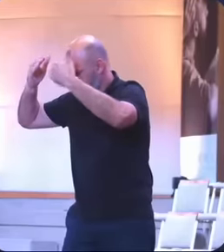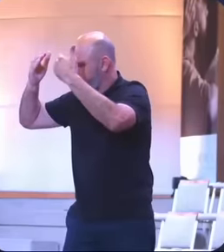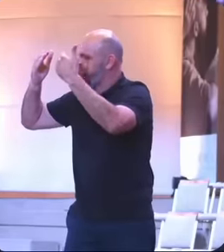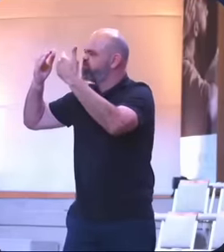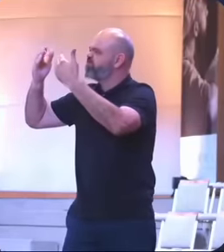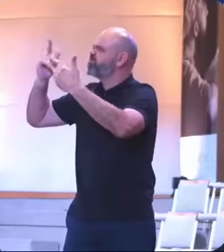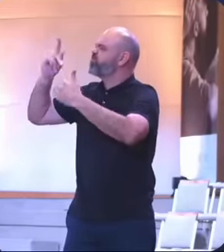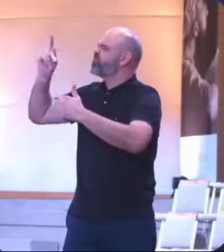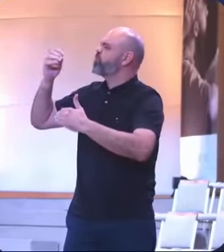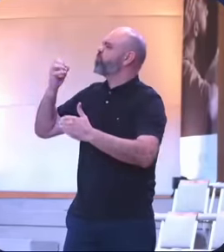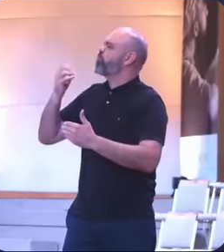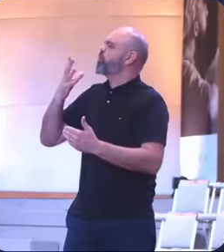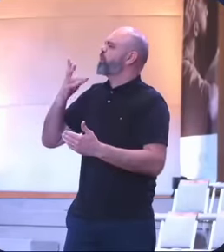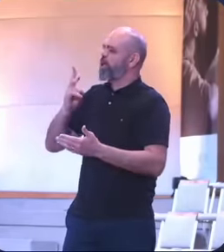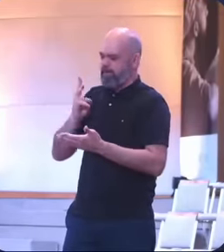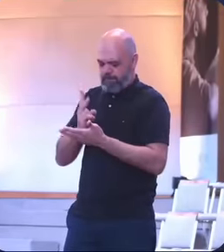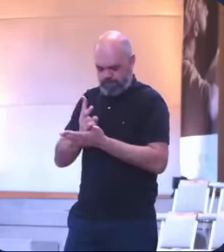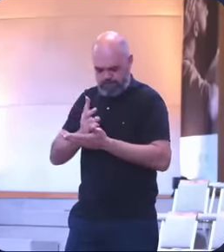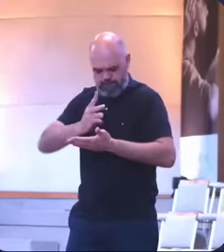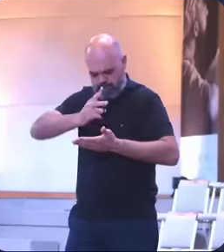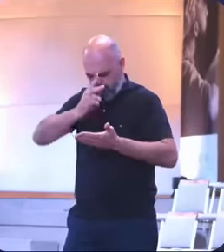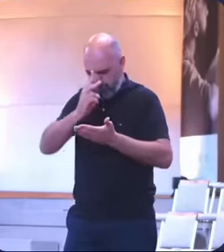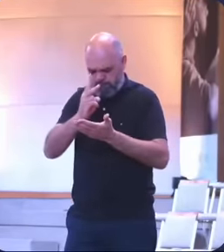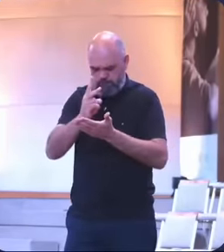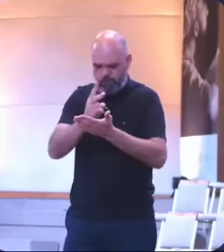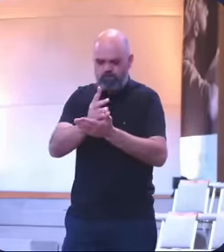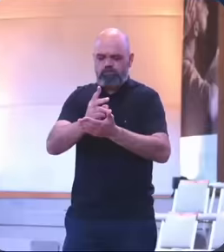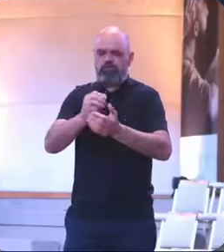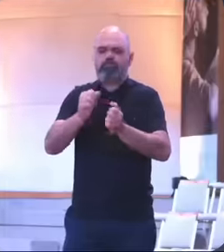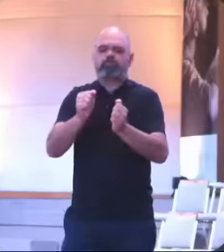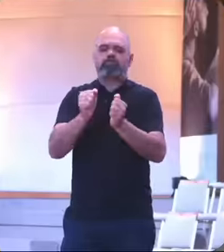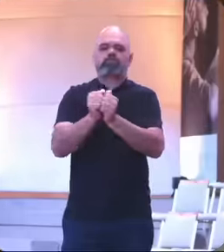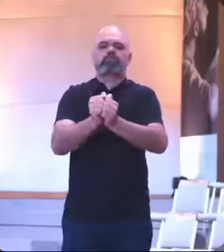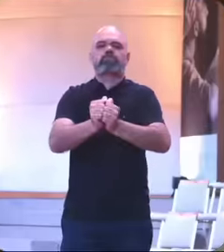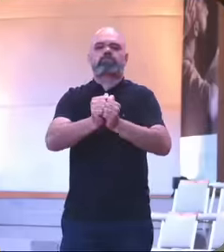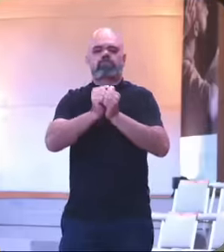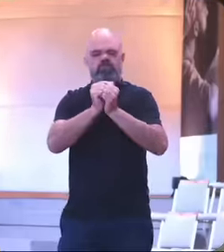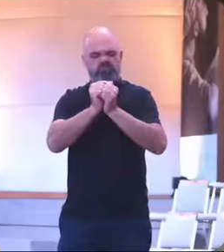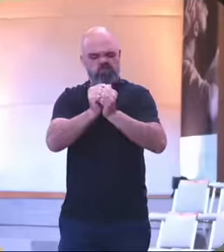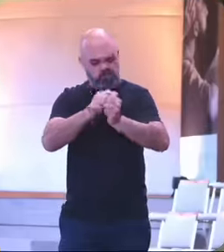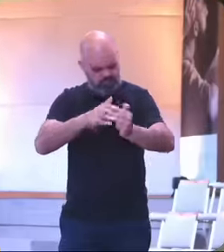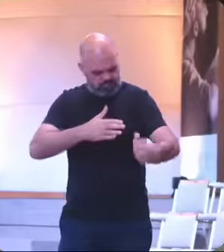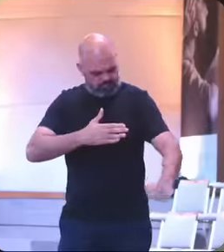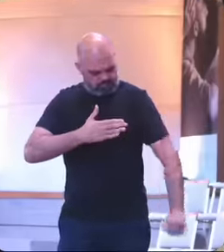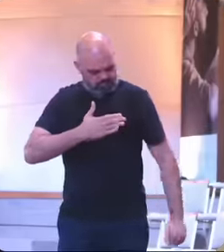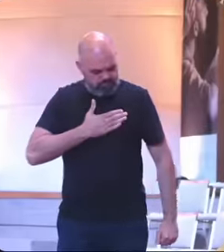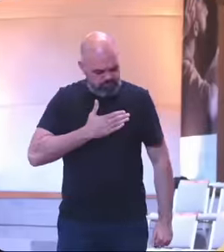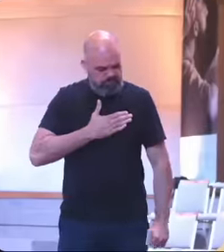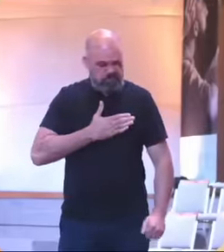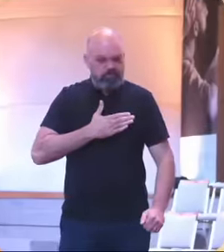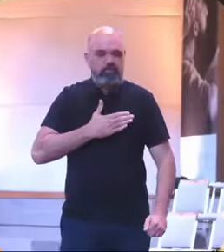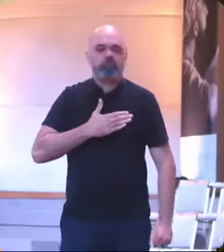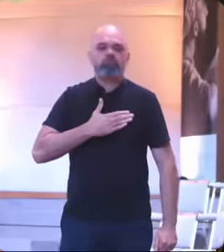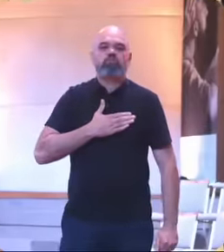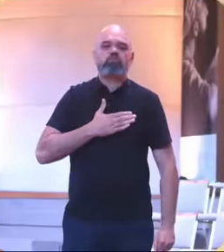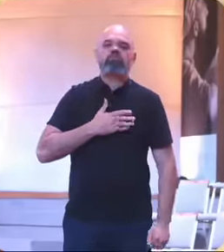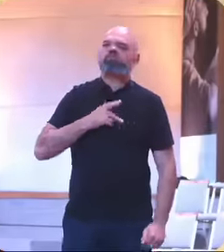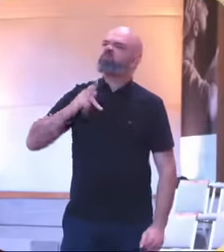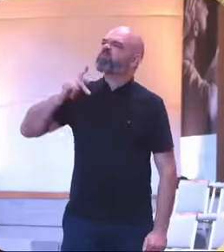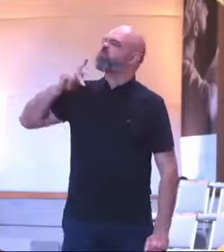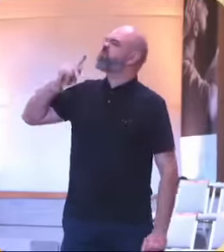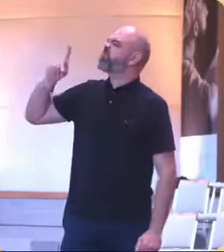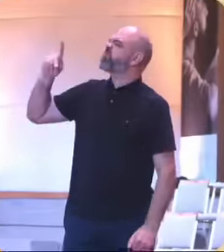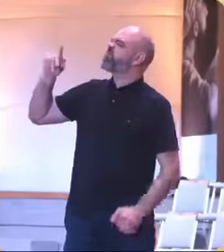Tua bondade me seguirá, Senhor. Só as vozes, tua bondade.